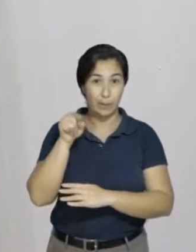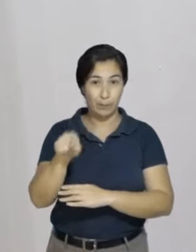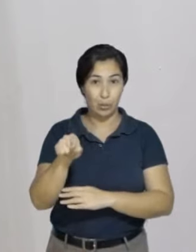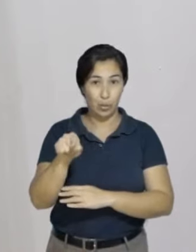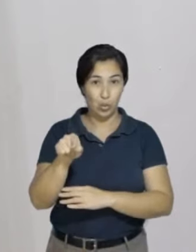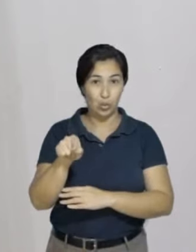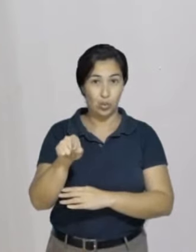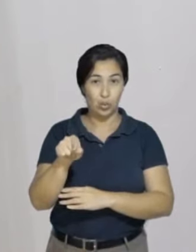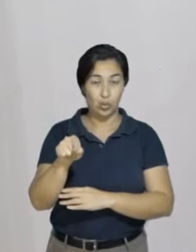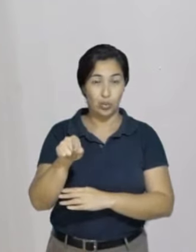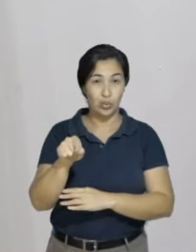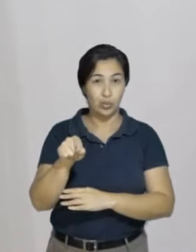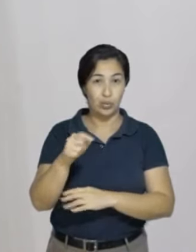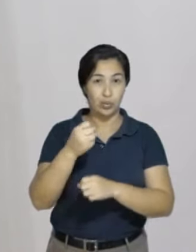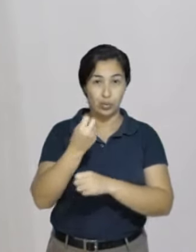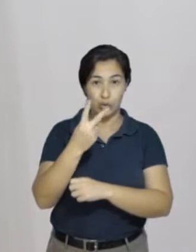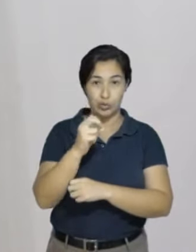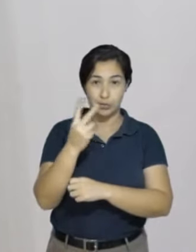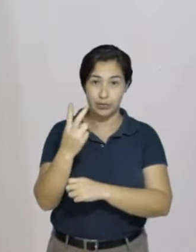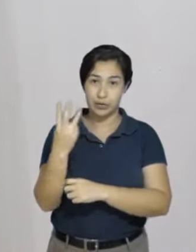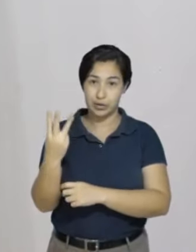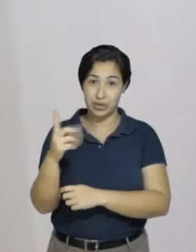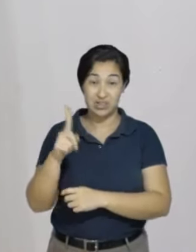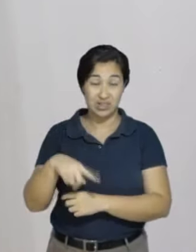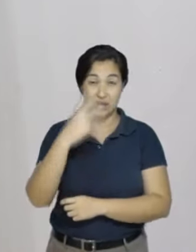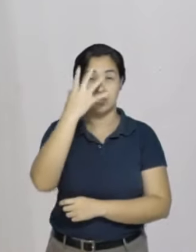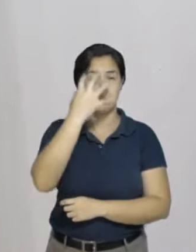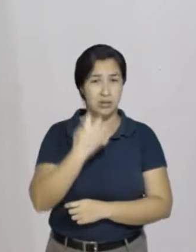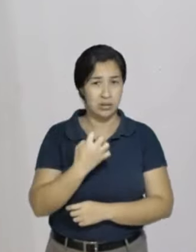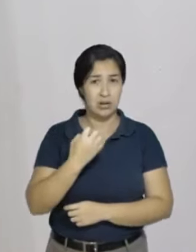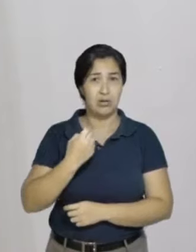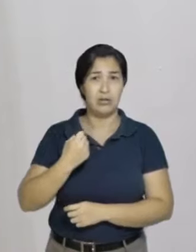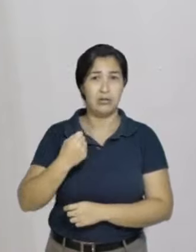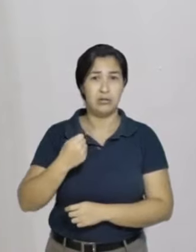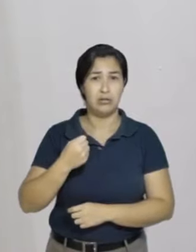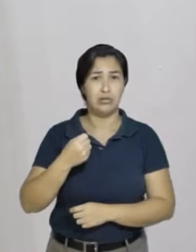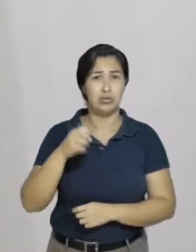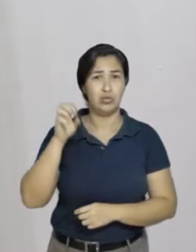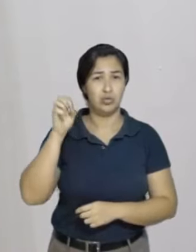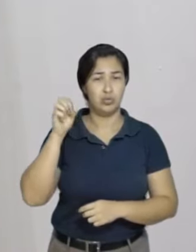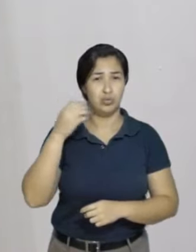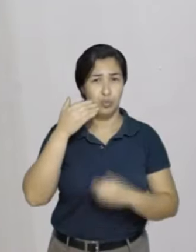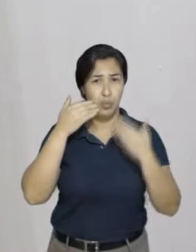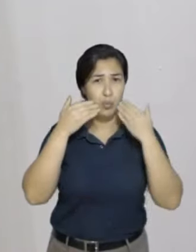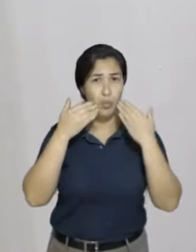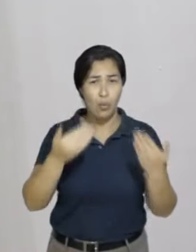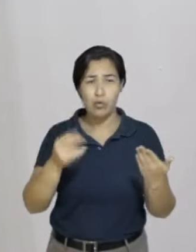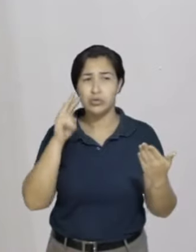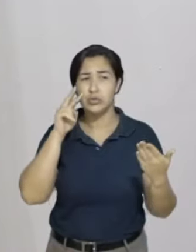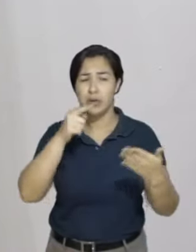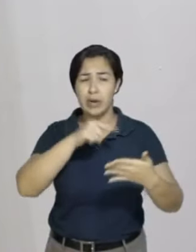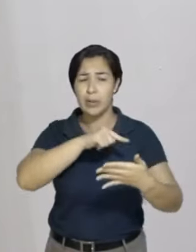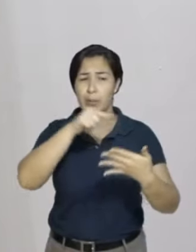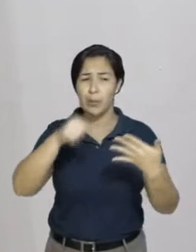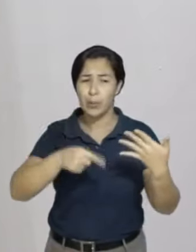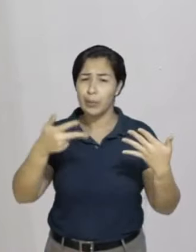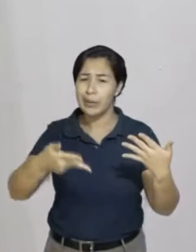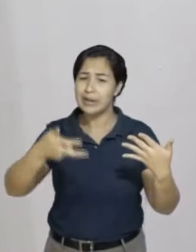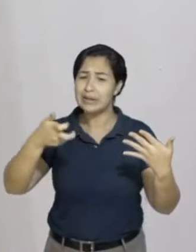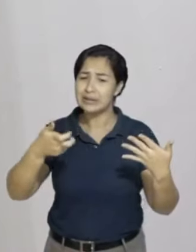2023 São sérios e numerosos os sinais que as coisas não andam bem por isso